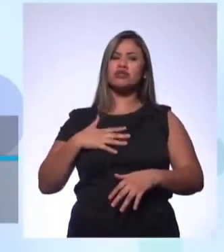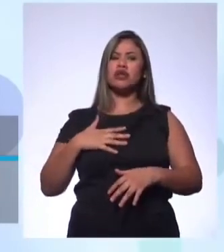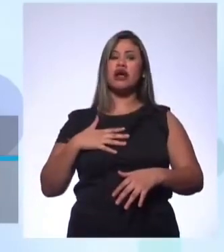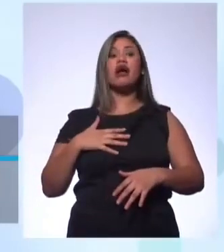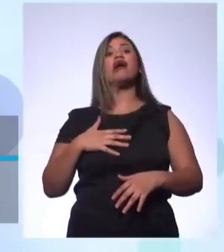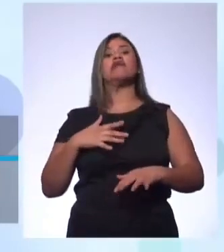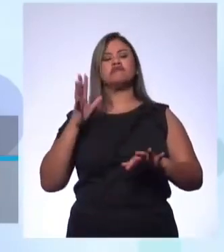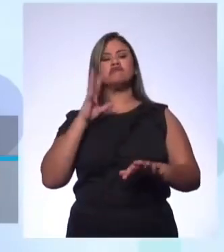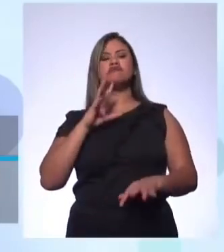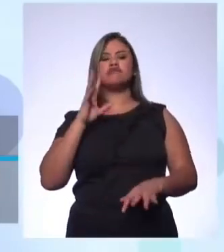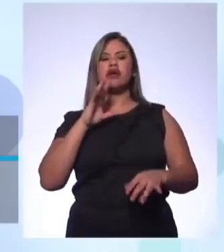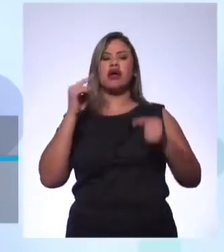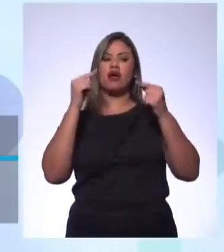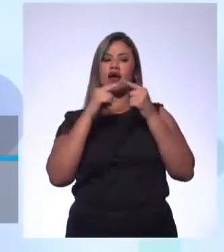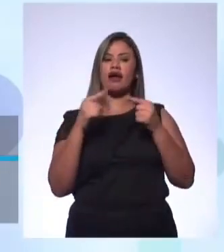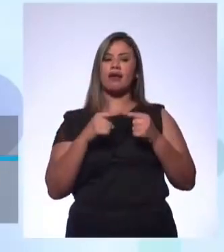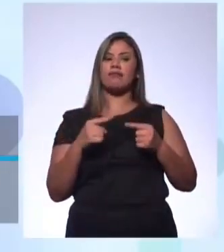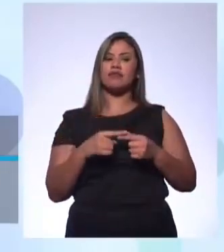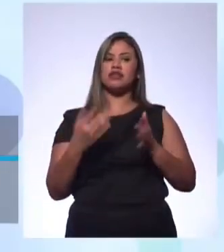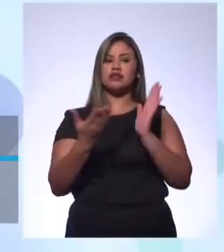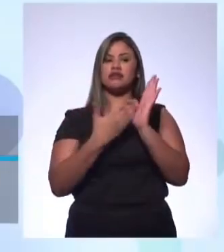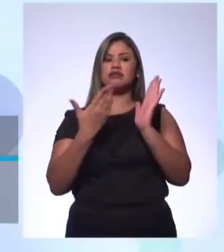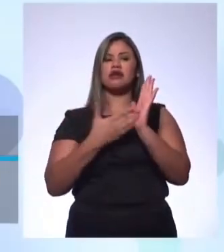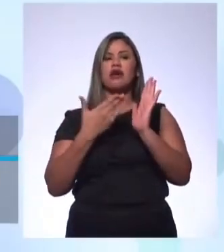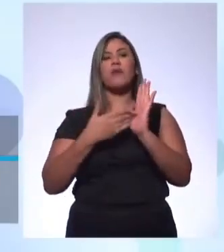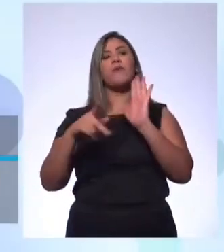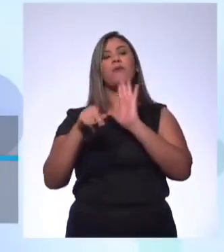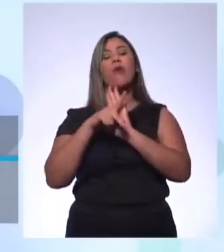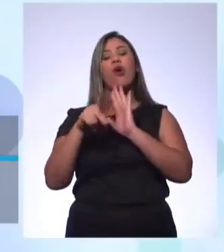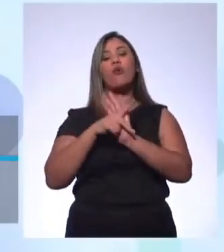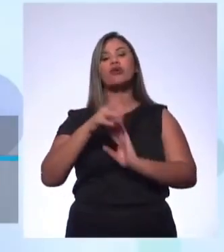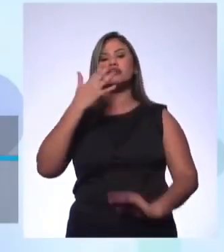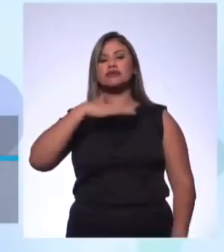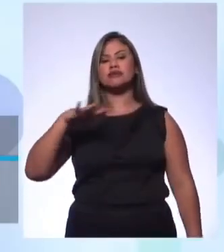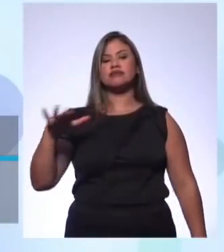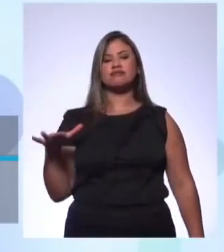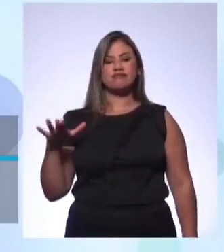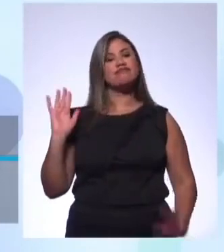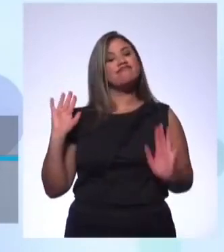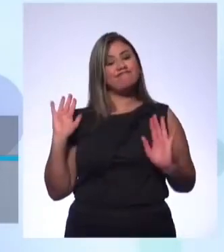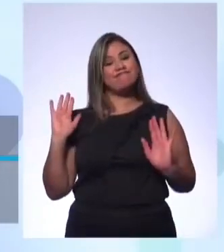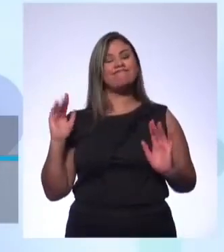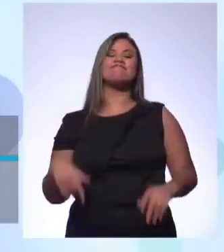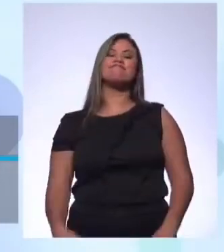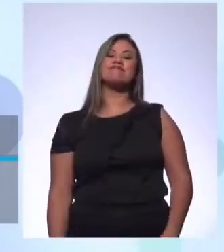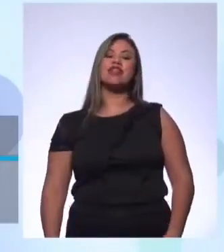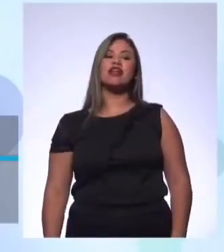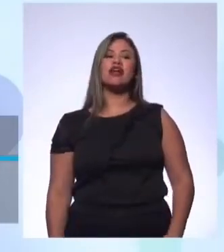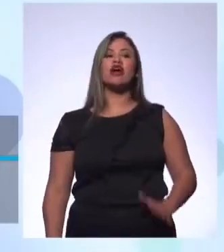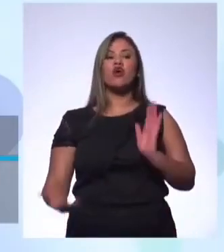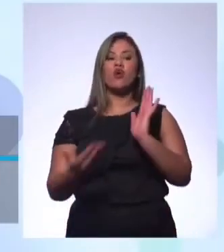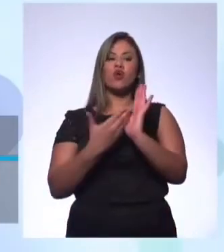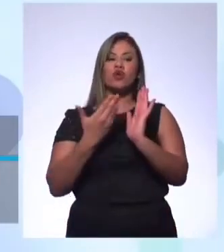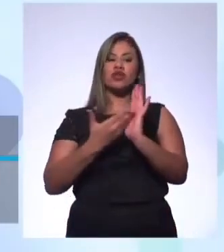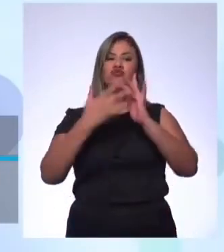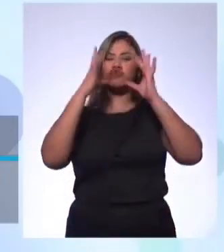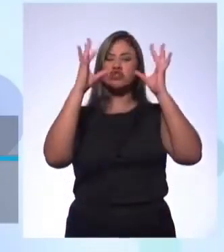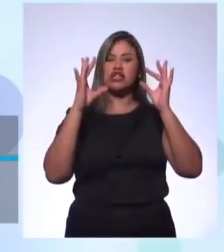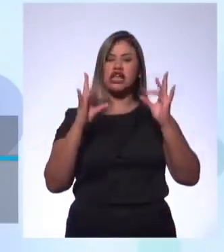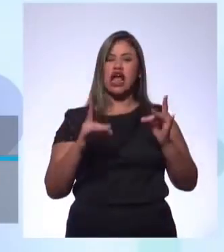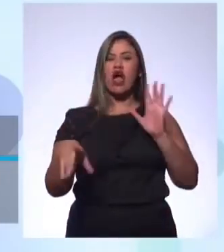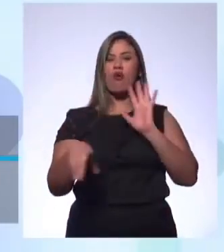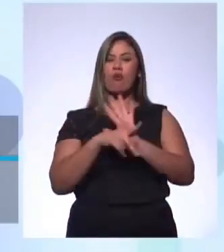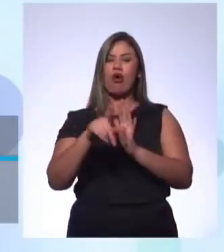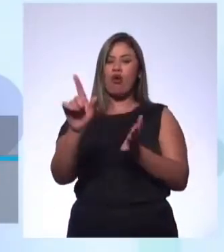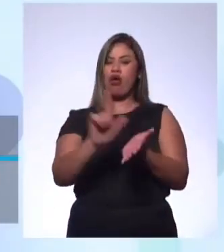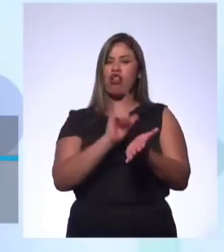livro bastante ligado ao mundo do universo infantil. Então, um livro mais graúdo, literário,